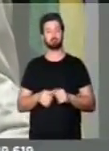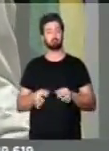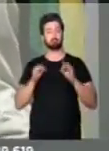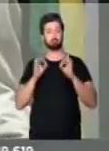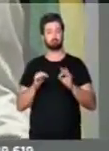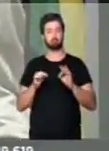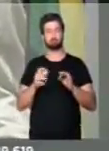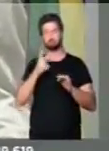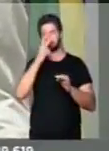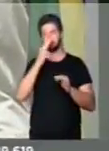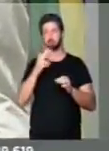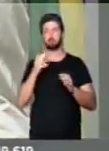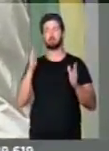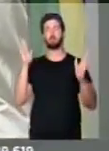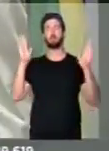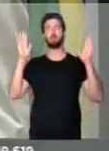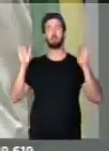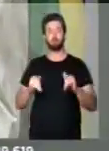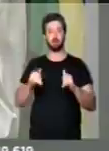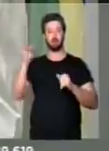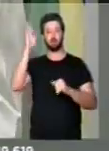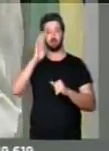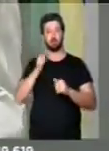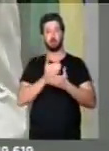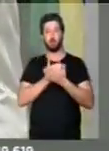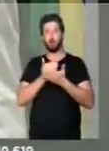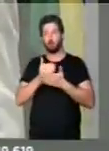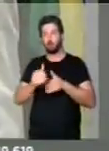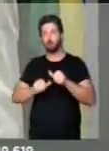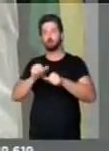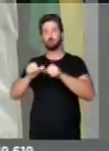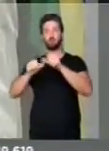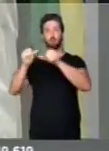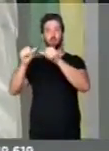que finalmente o país começa a mudar.